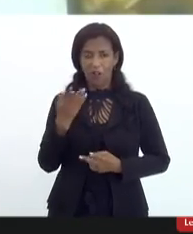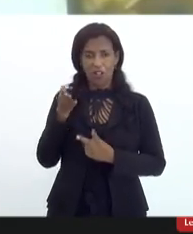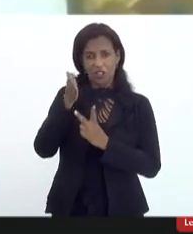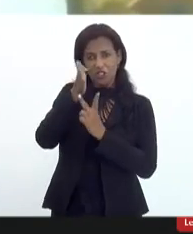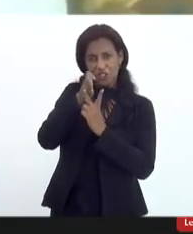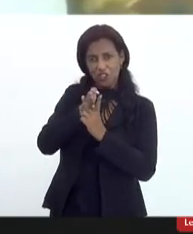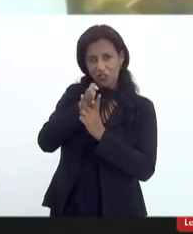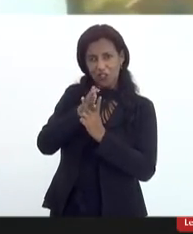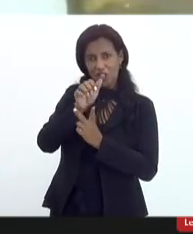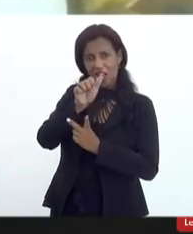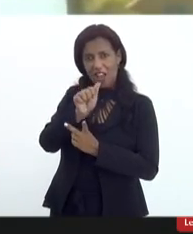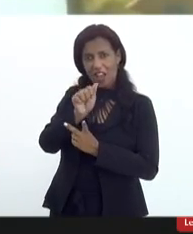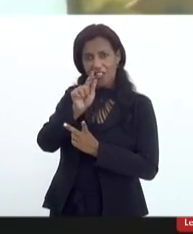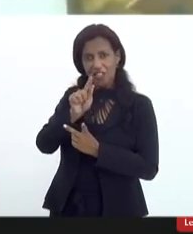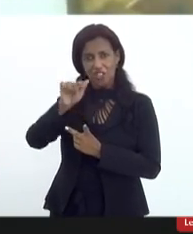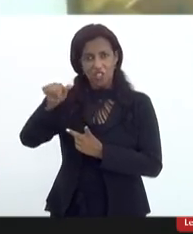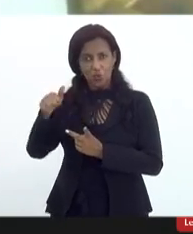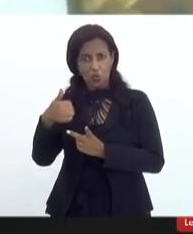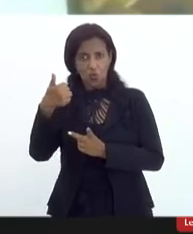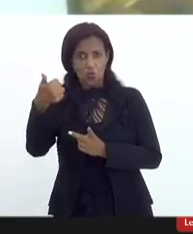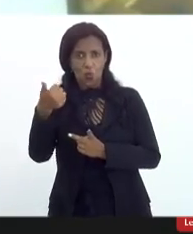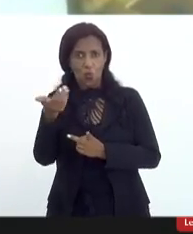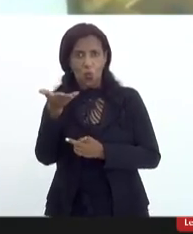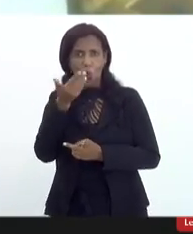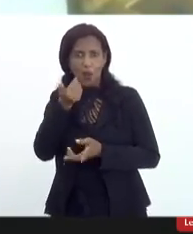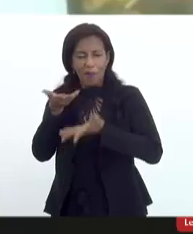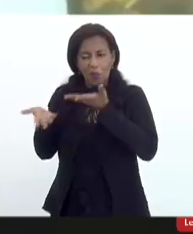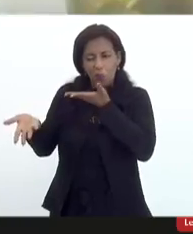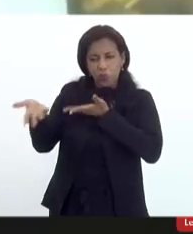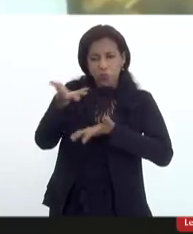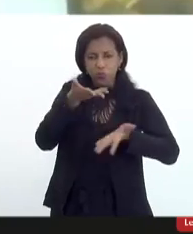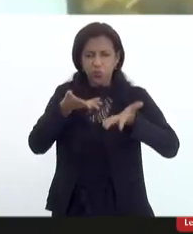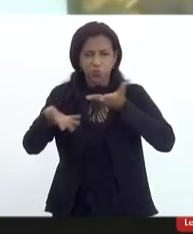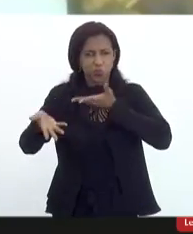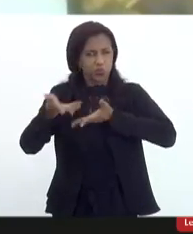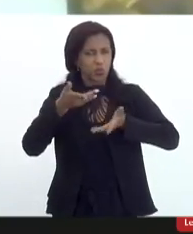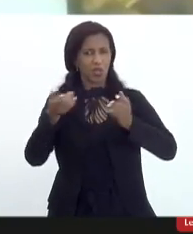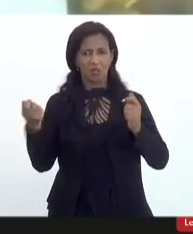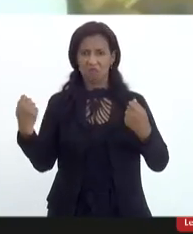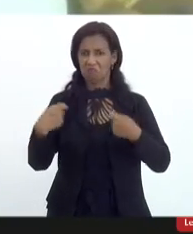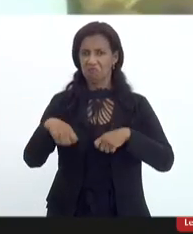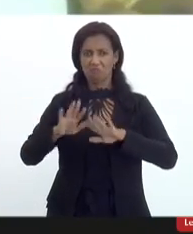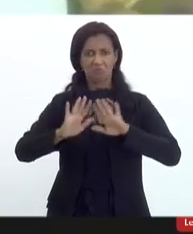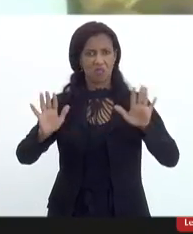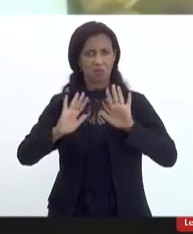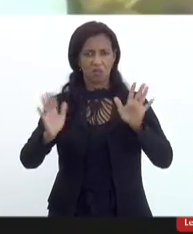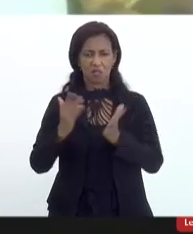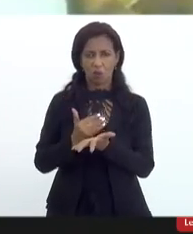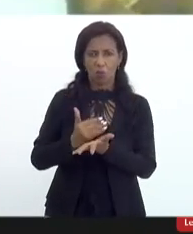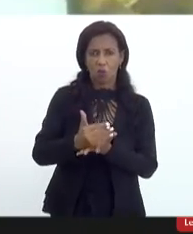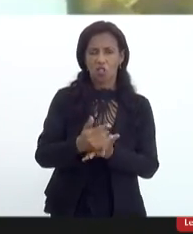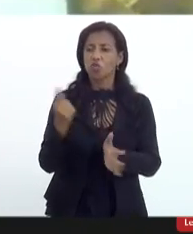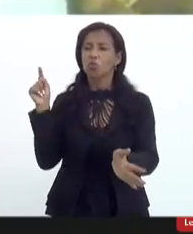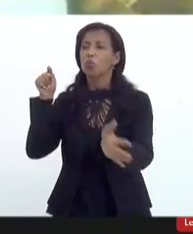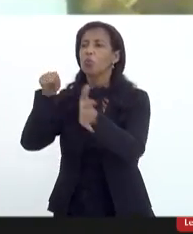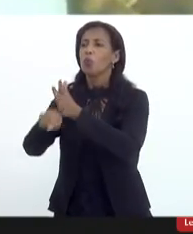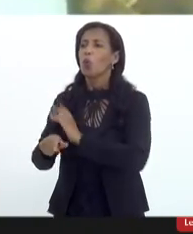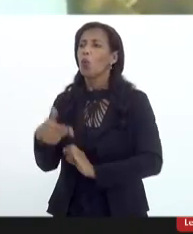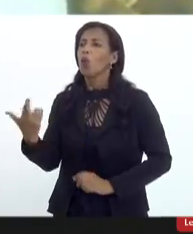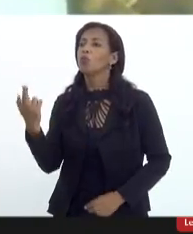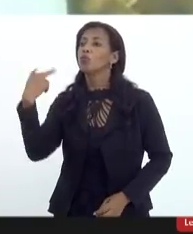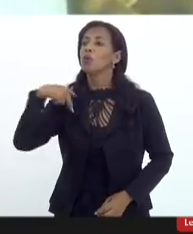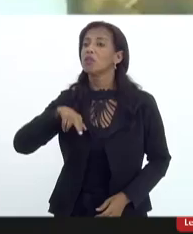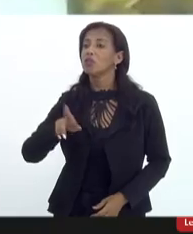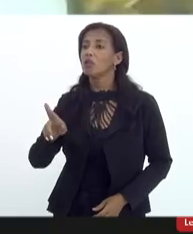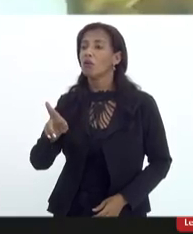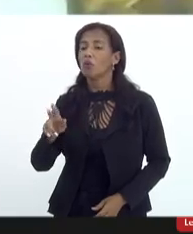AG1, para compartilhar o alimento, ninguém precisa ser iniciado. A gente não pergunta qual a sua